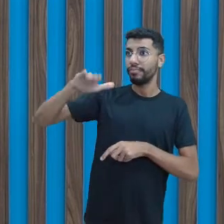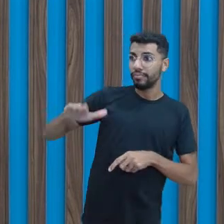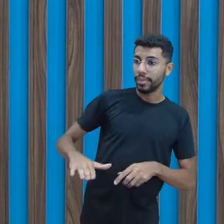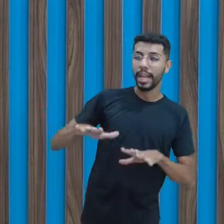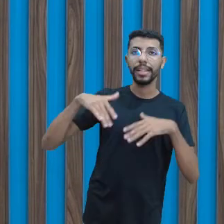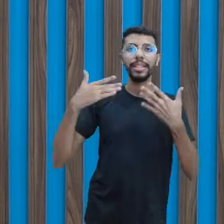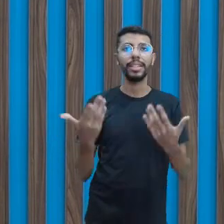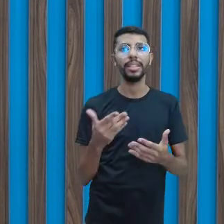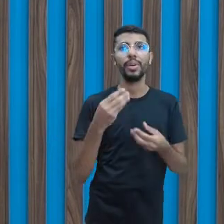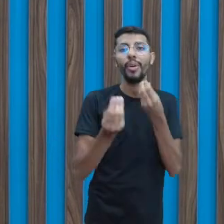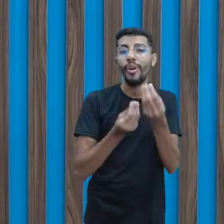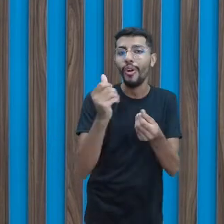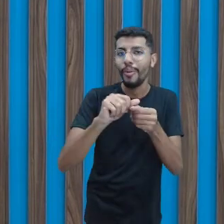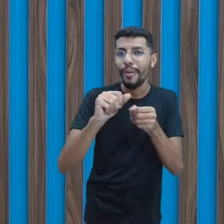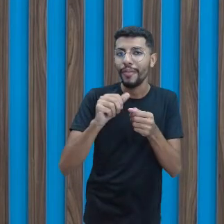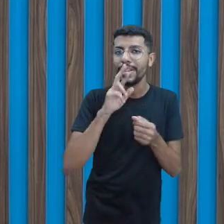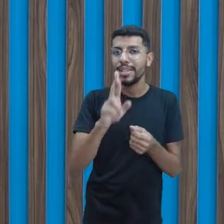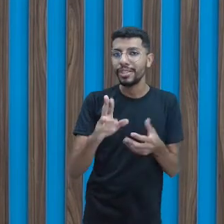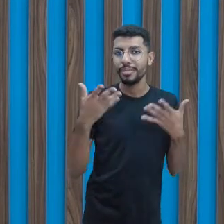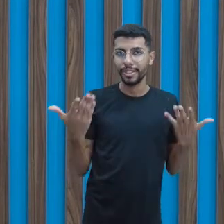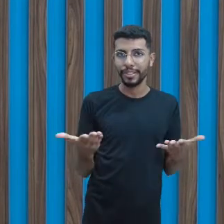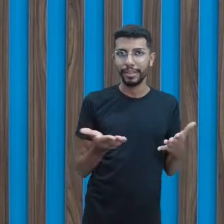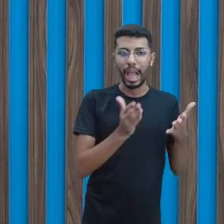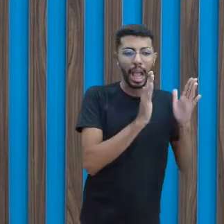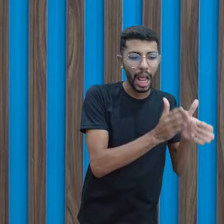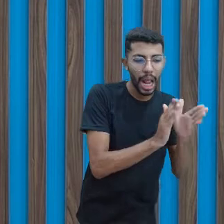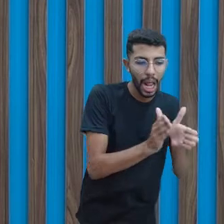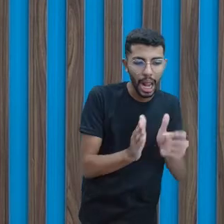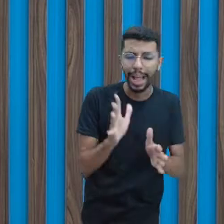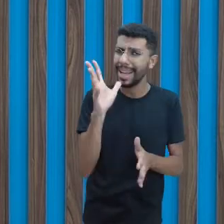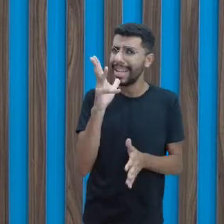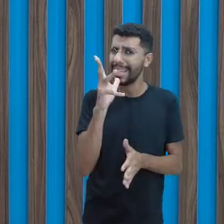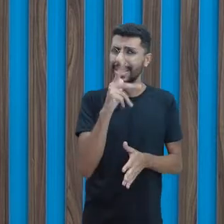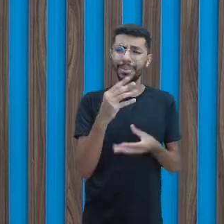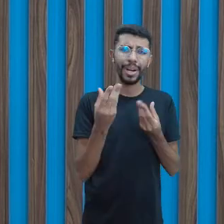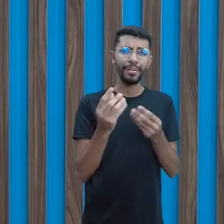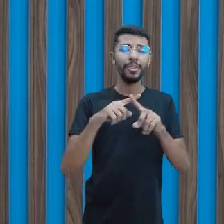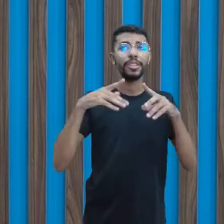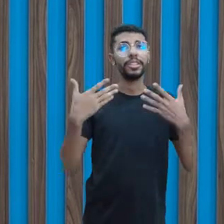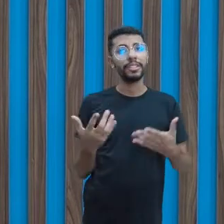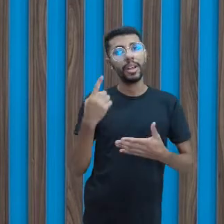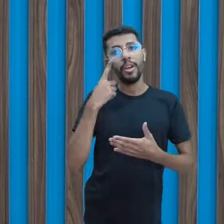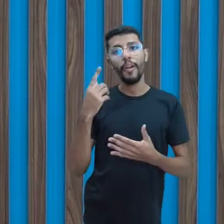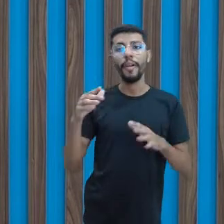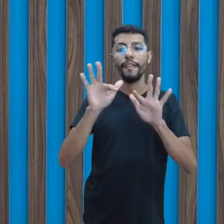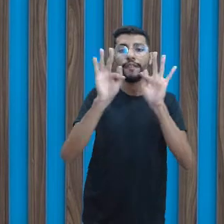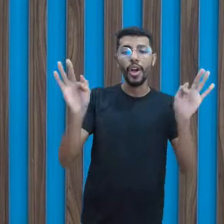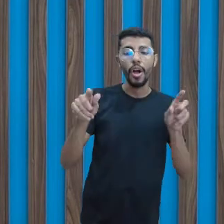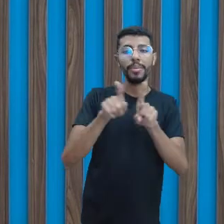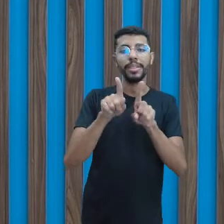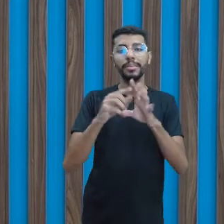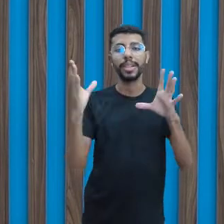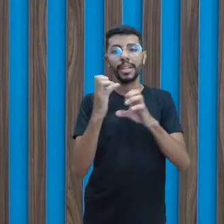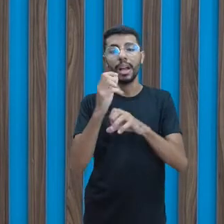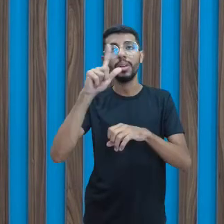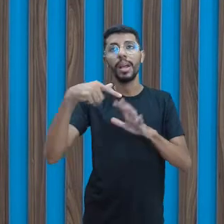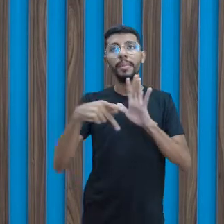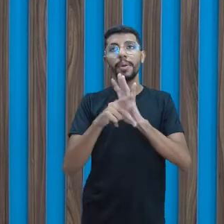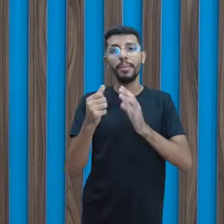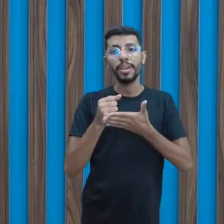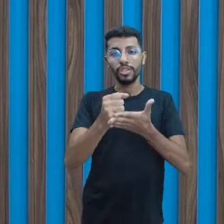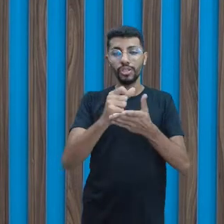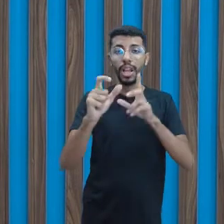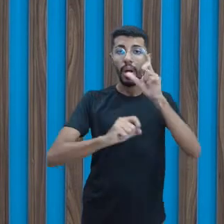fazendo de passo em passo, vai demorar a vida inteira, né? Então, essas fórmulas e esses cálculos são para facilitar os